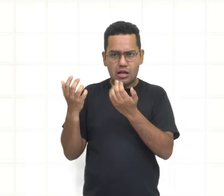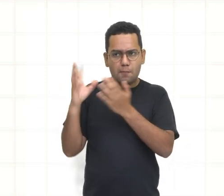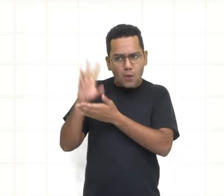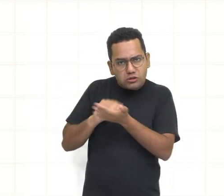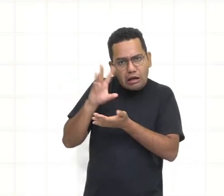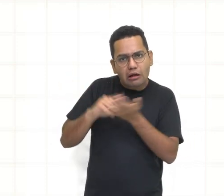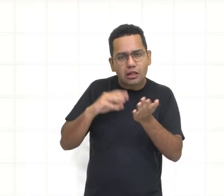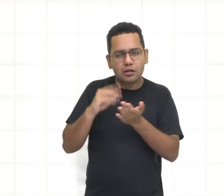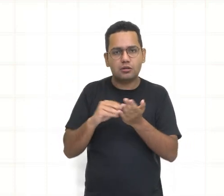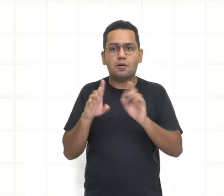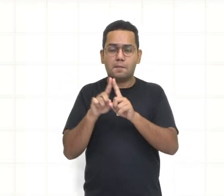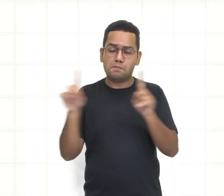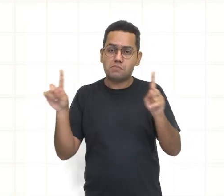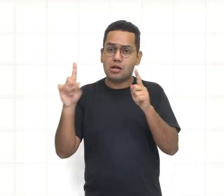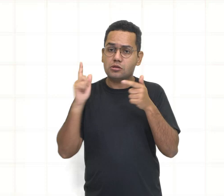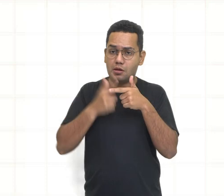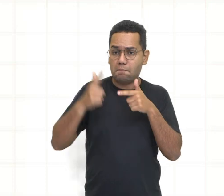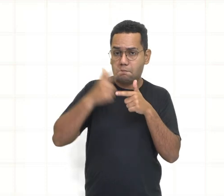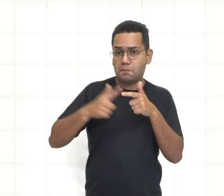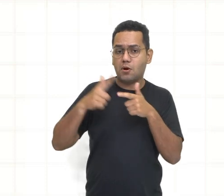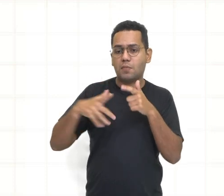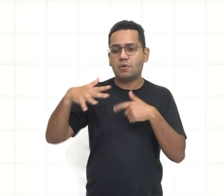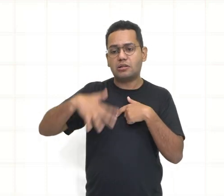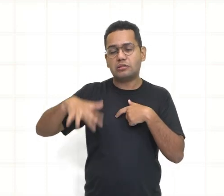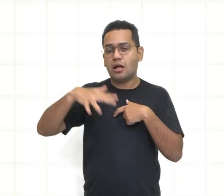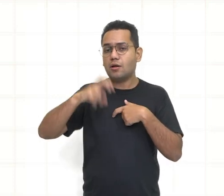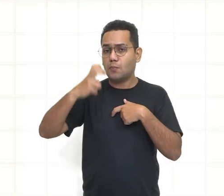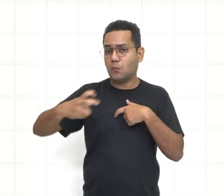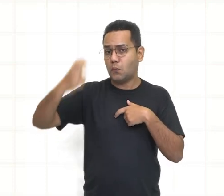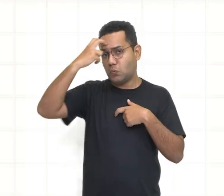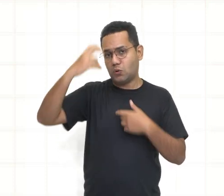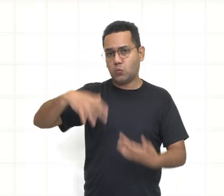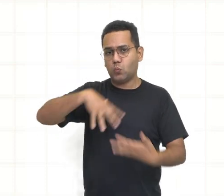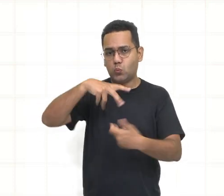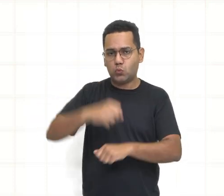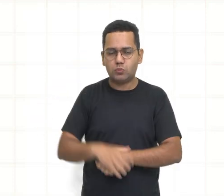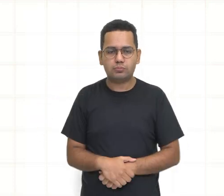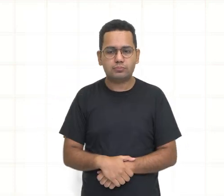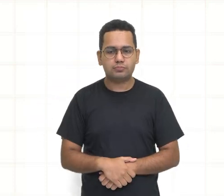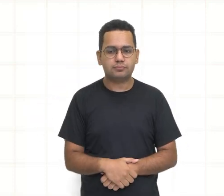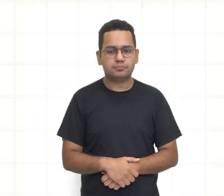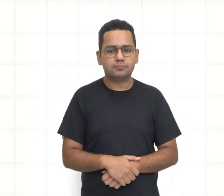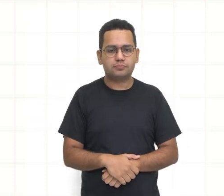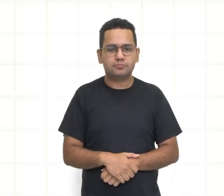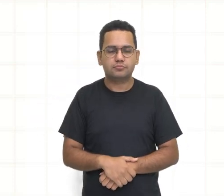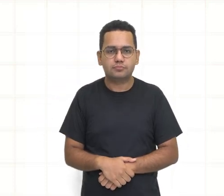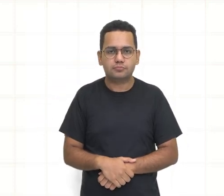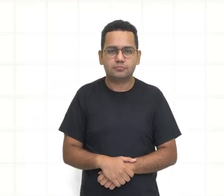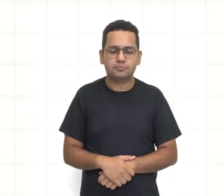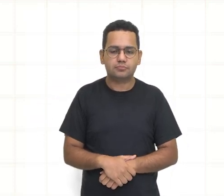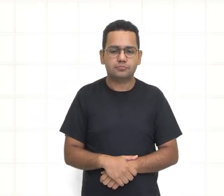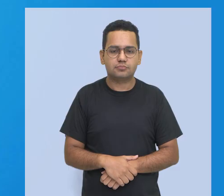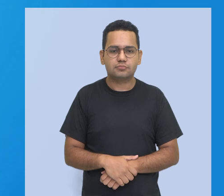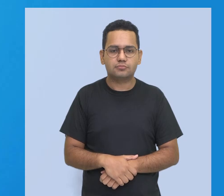isso acaba sendo um prejuízo para o processo cultural da humanidade. Então, trouxemos agora para